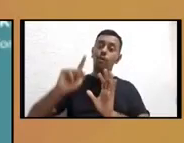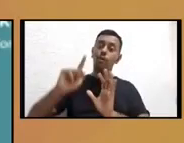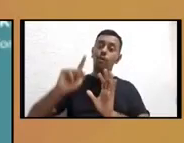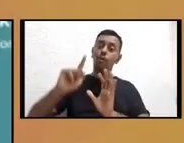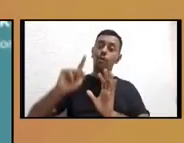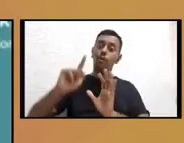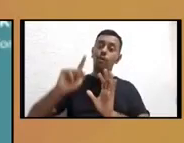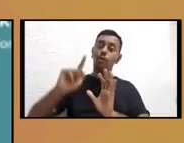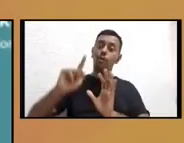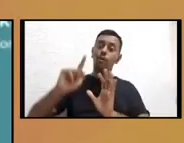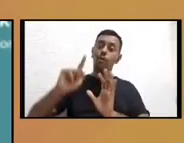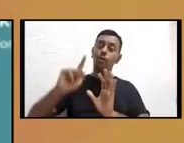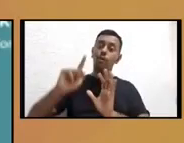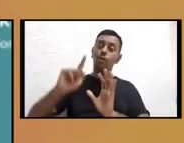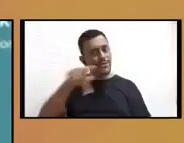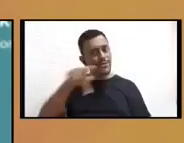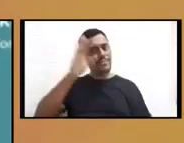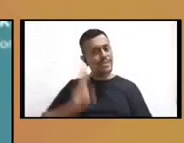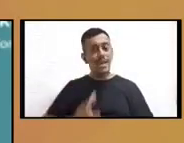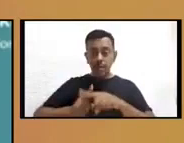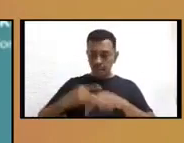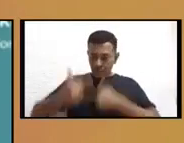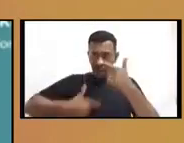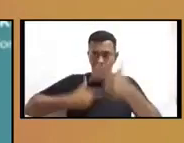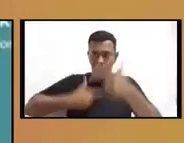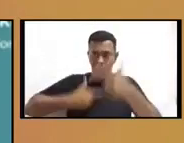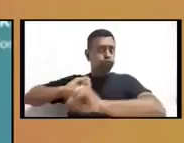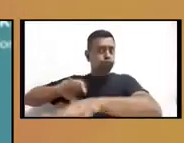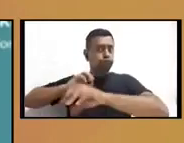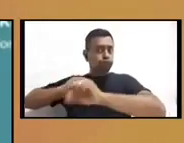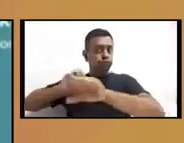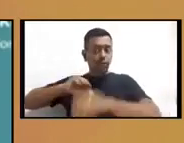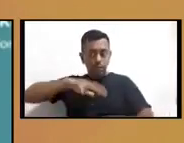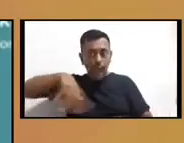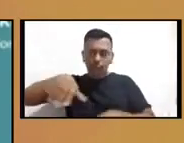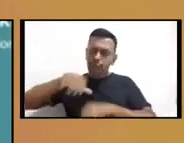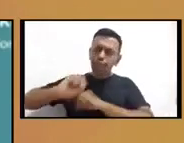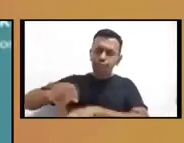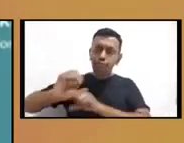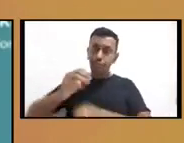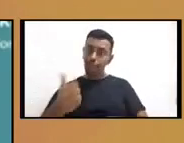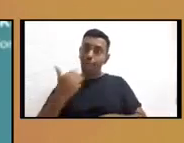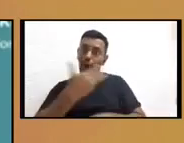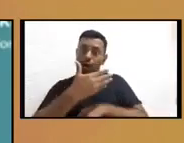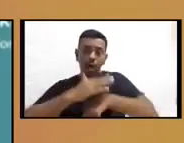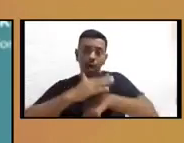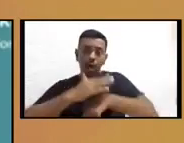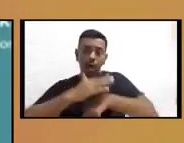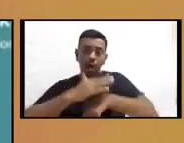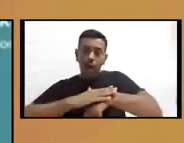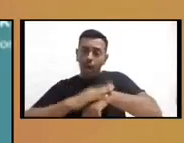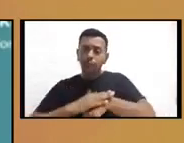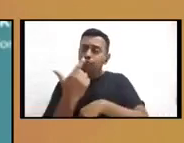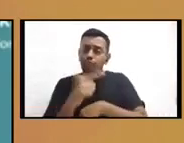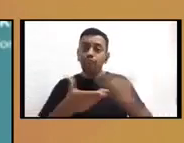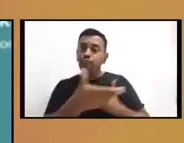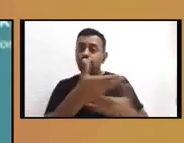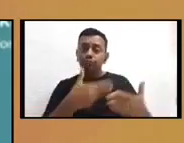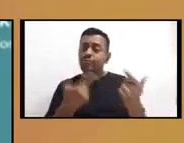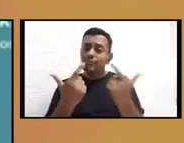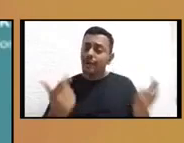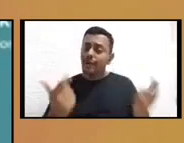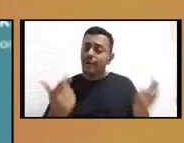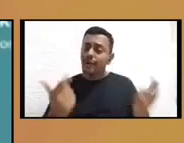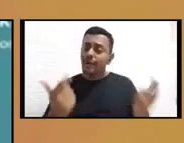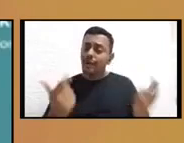não têm tempo fora da sala de aula. E a última coisa que eu gostaria de dizer é que